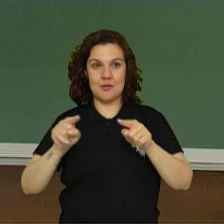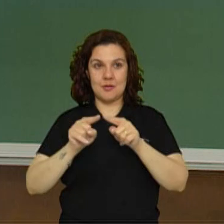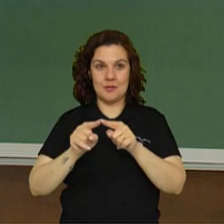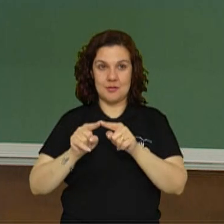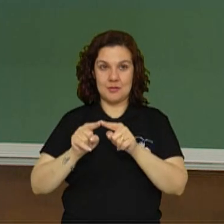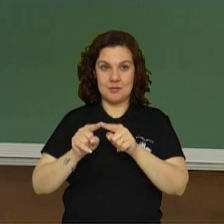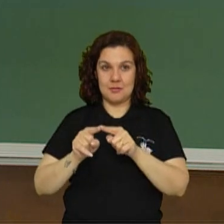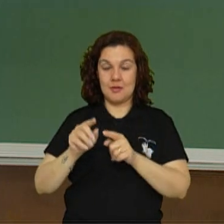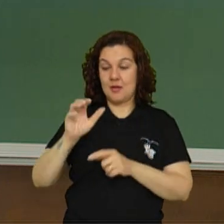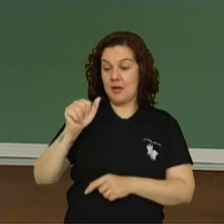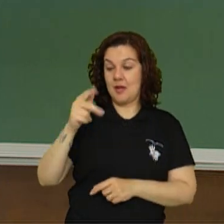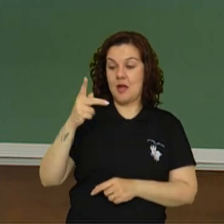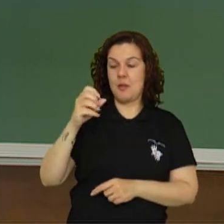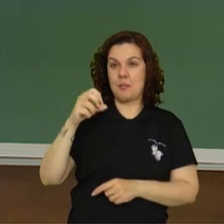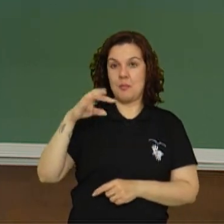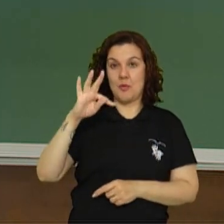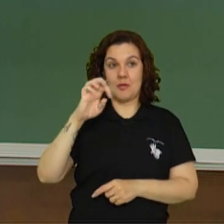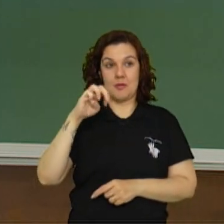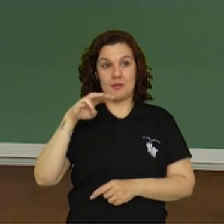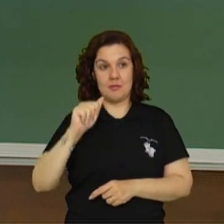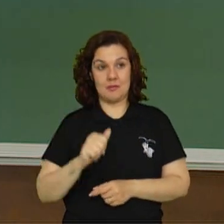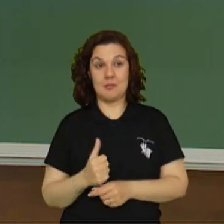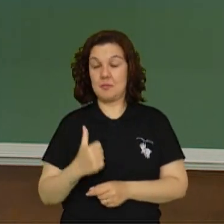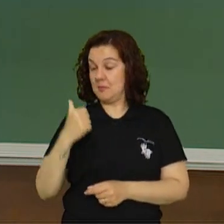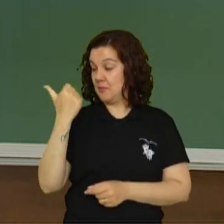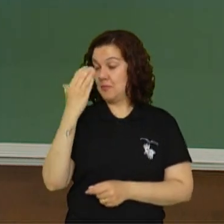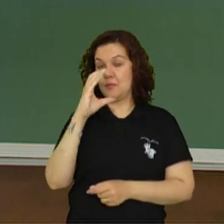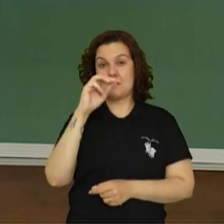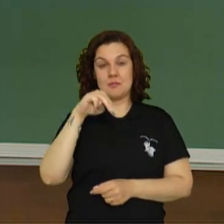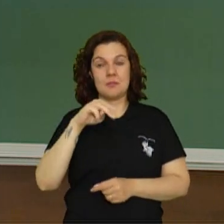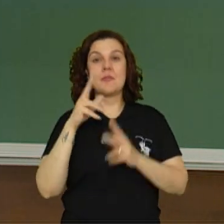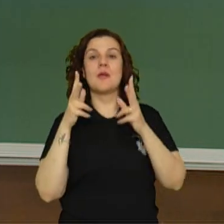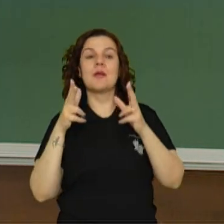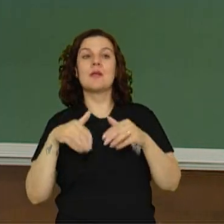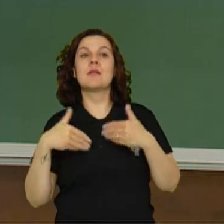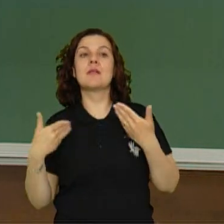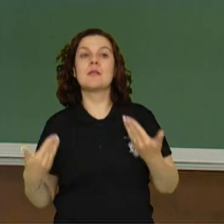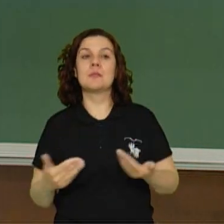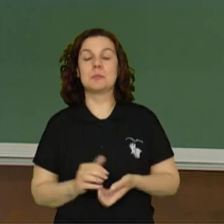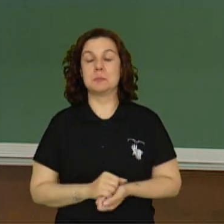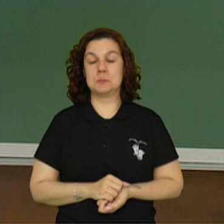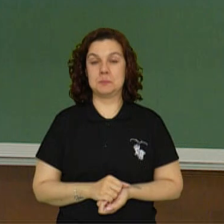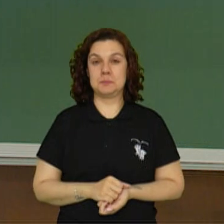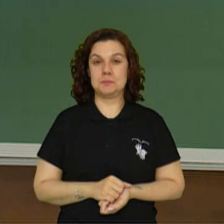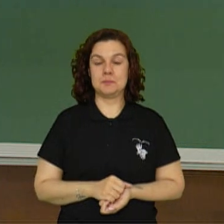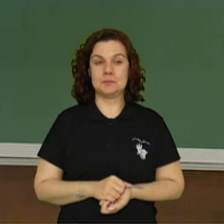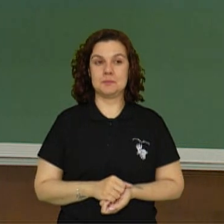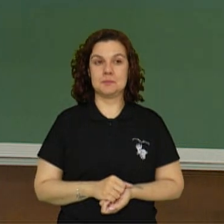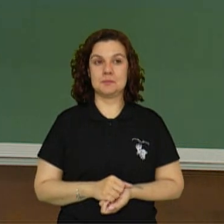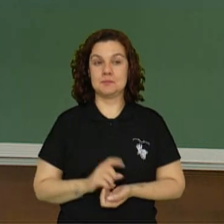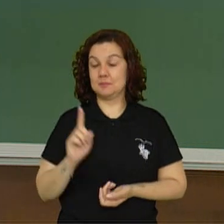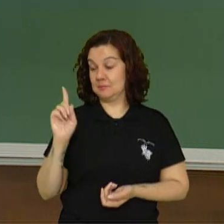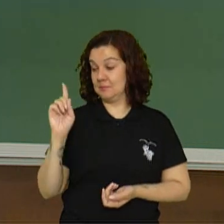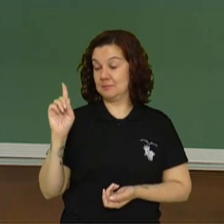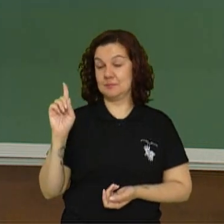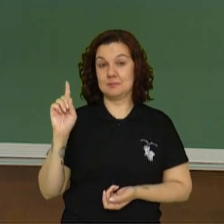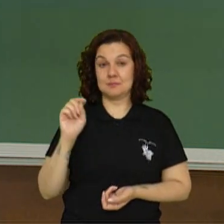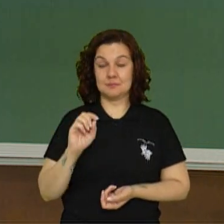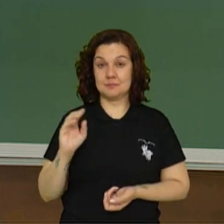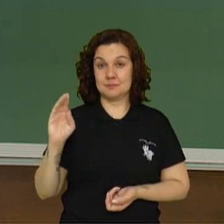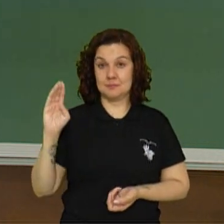cujo apótema mede 2 centímetros é igual a 12 raiz de